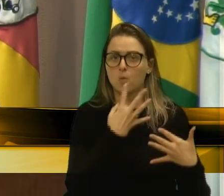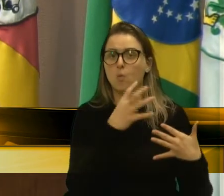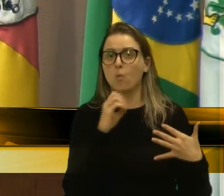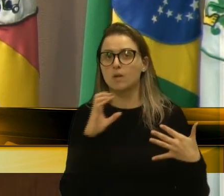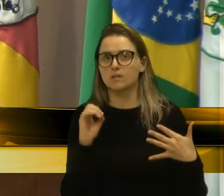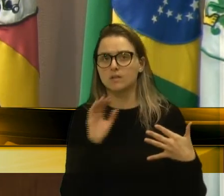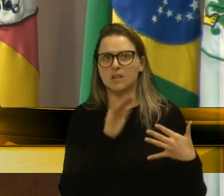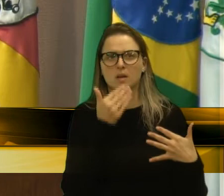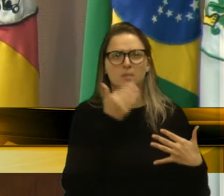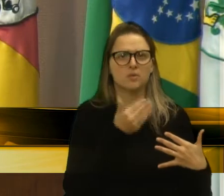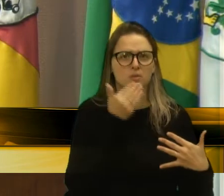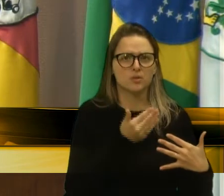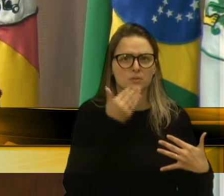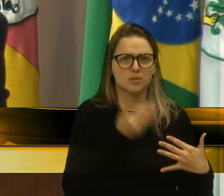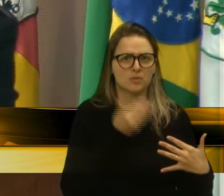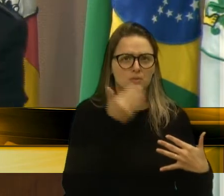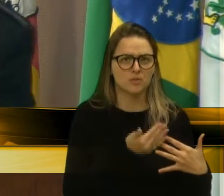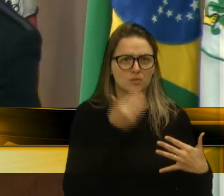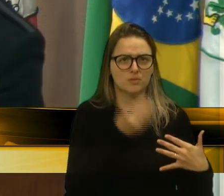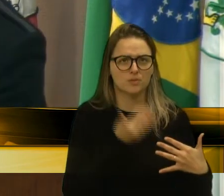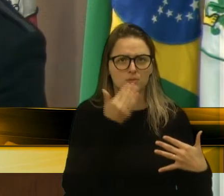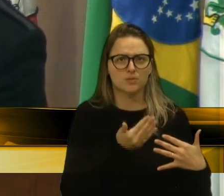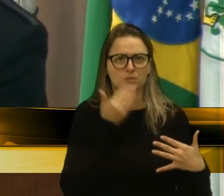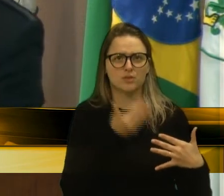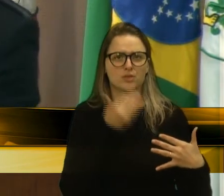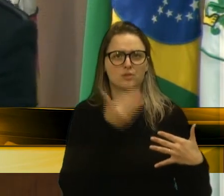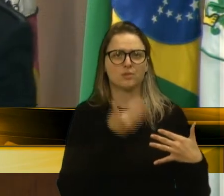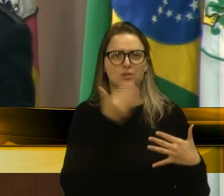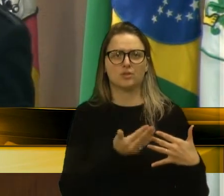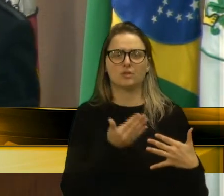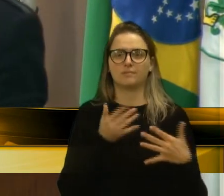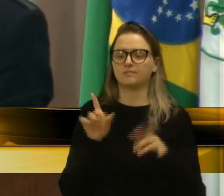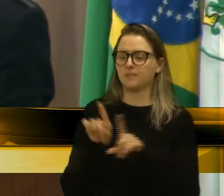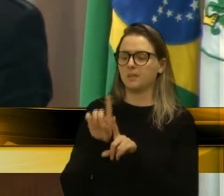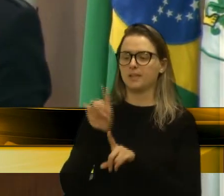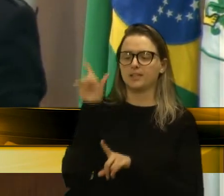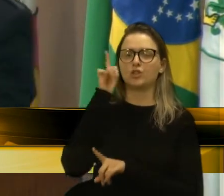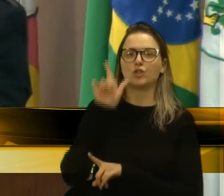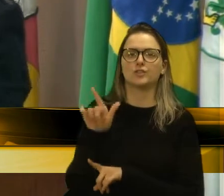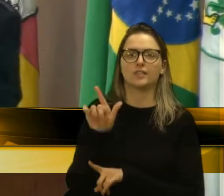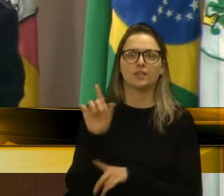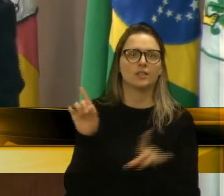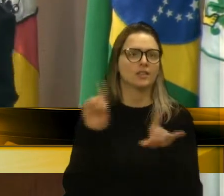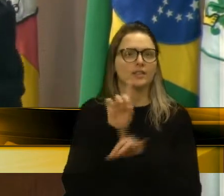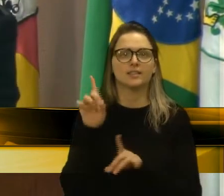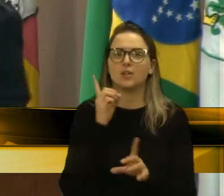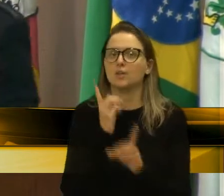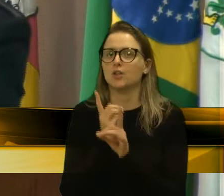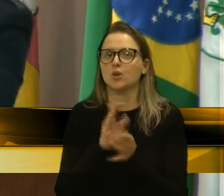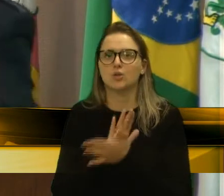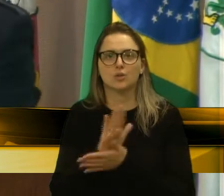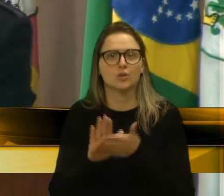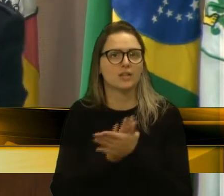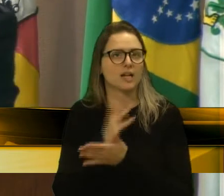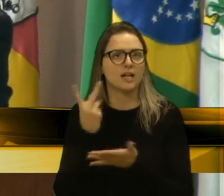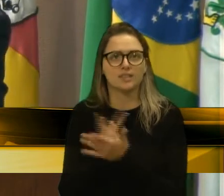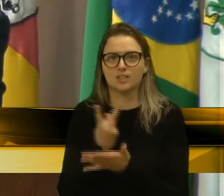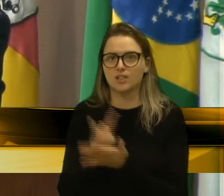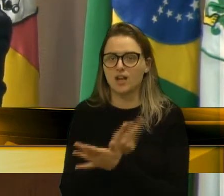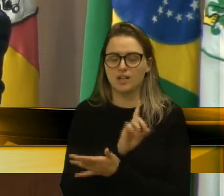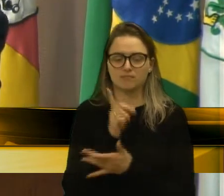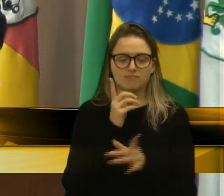Pedido, pedido, pedido, pedido, pedido, pedido, pedido, pedido, pedido. Também não deu certo. Não acharam nada de ilegal, de